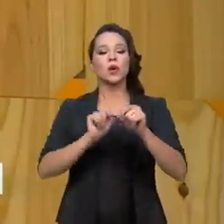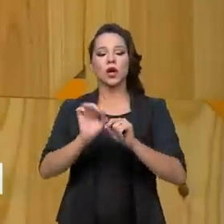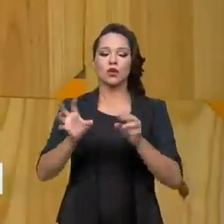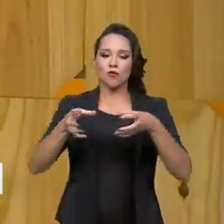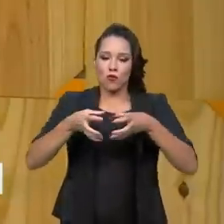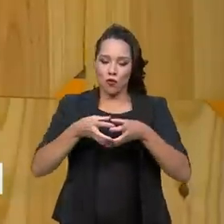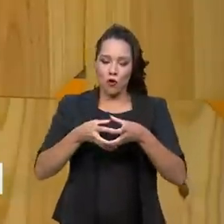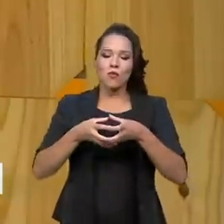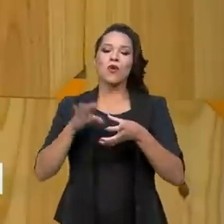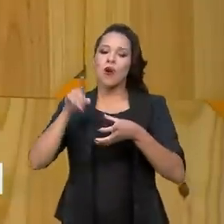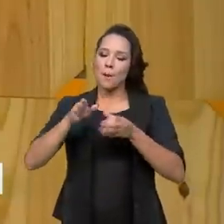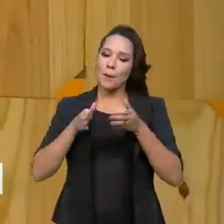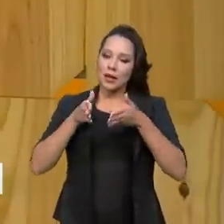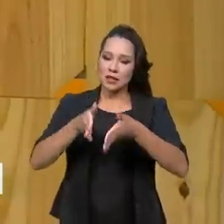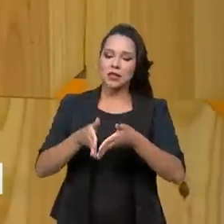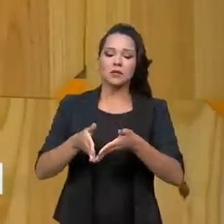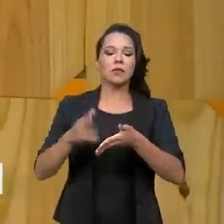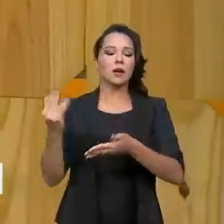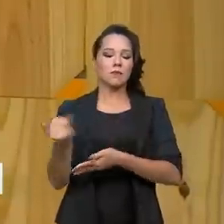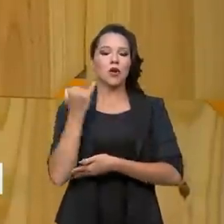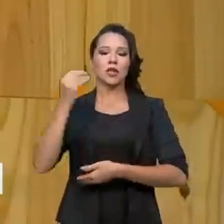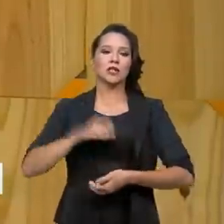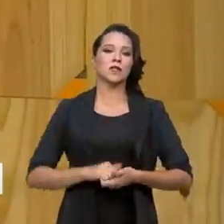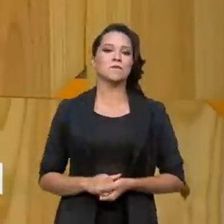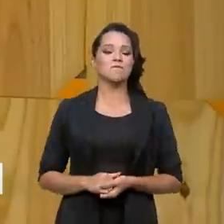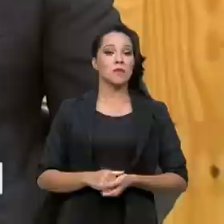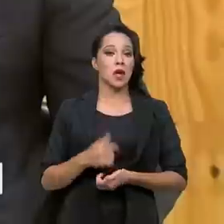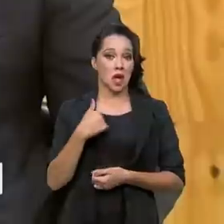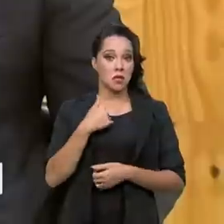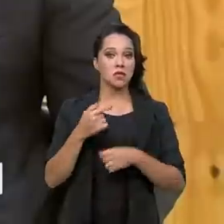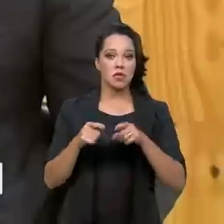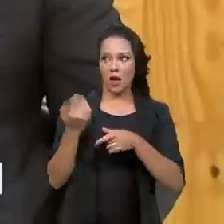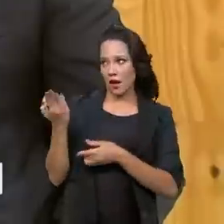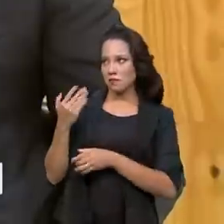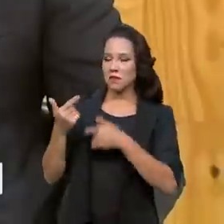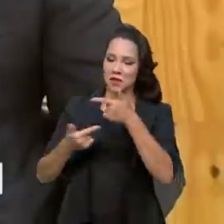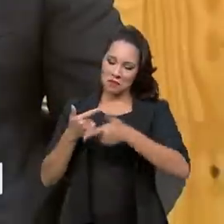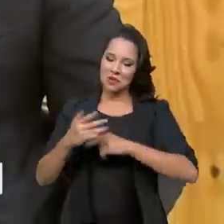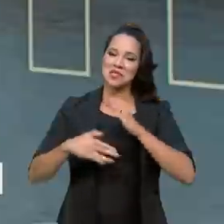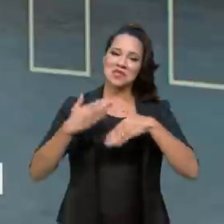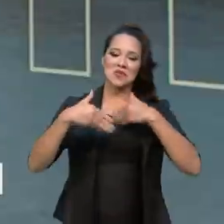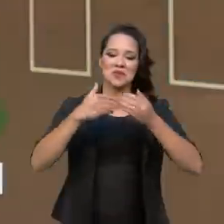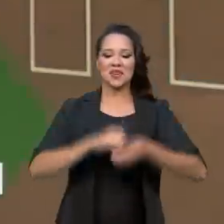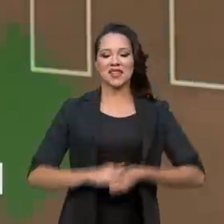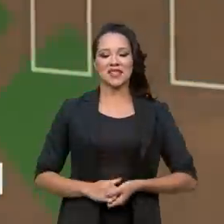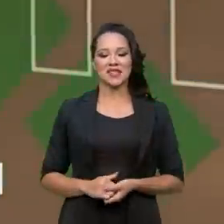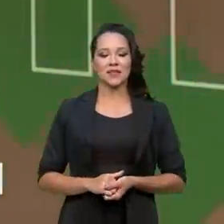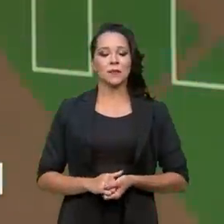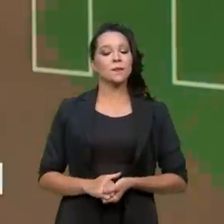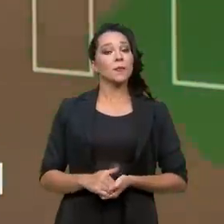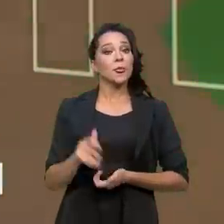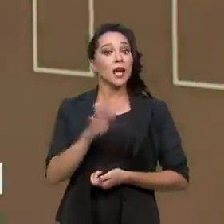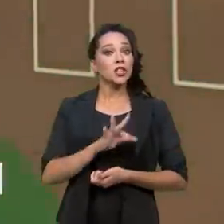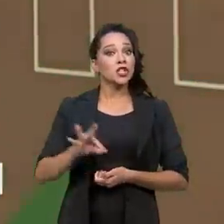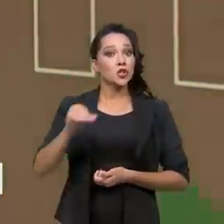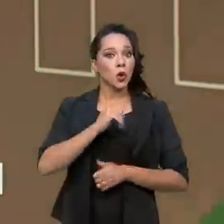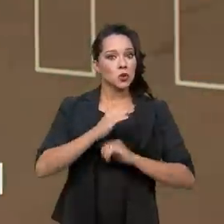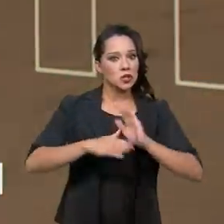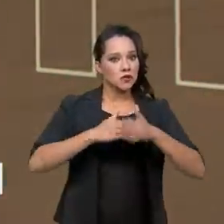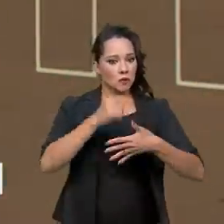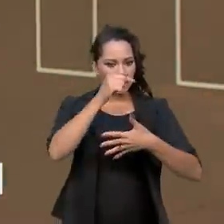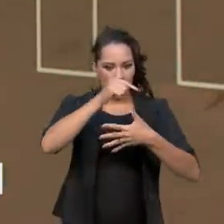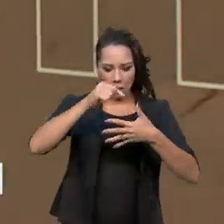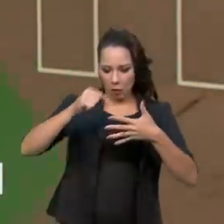Compaz, é parte importante. E eu também atuo nesse desenvolvimento. Todos esses